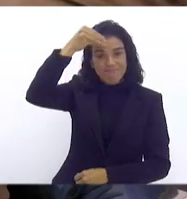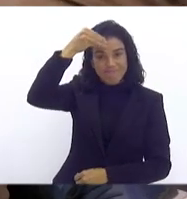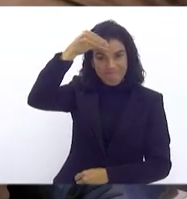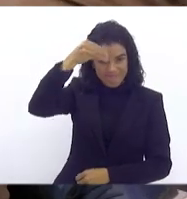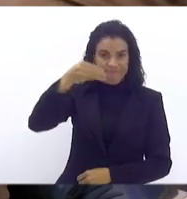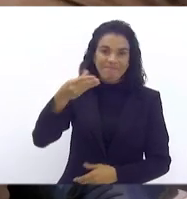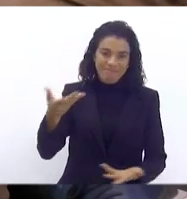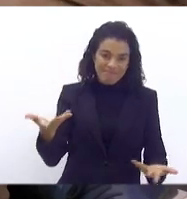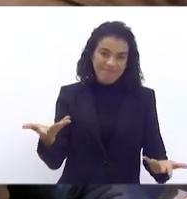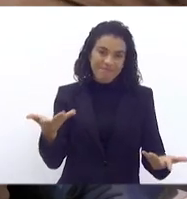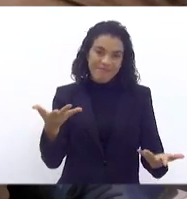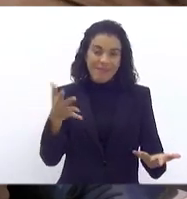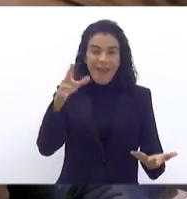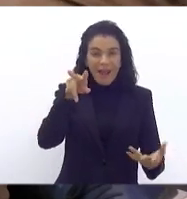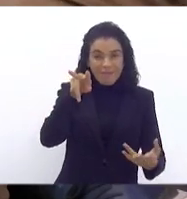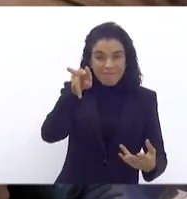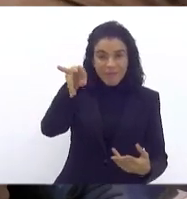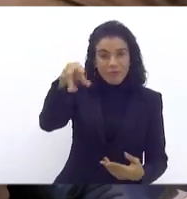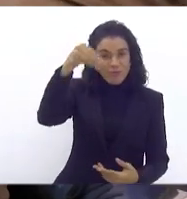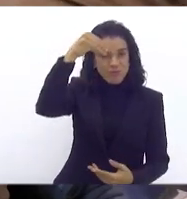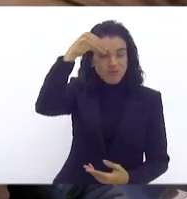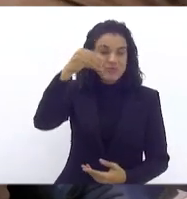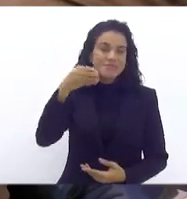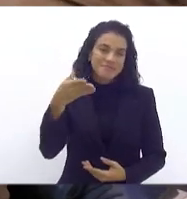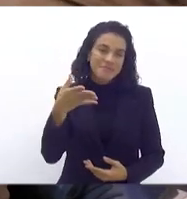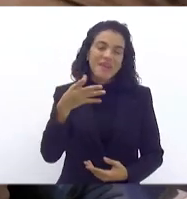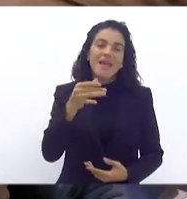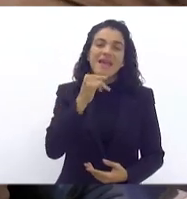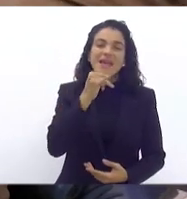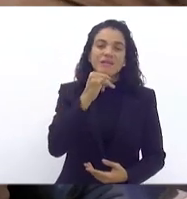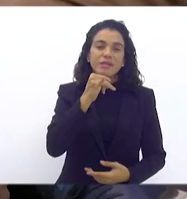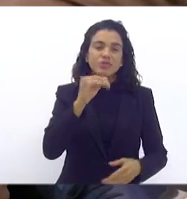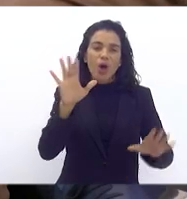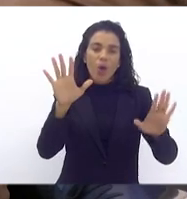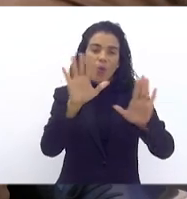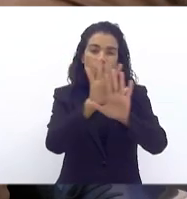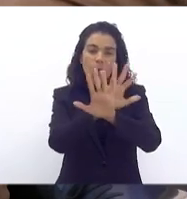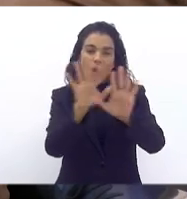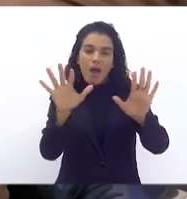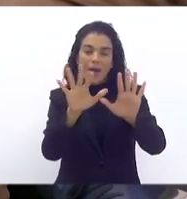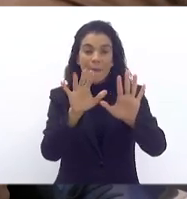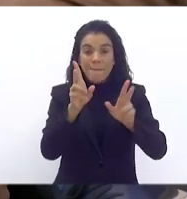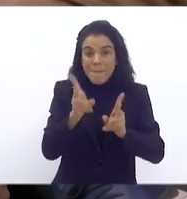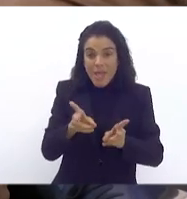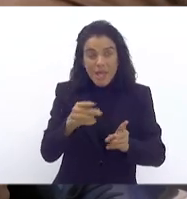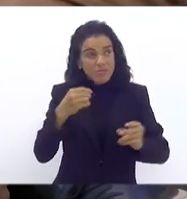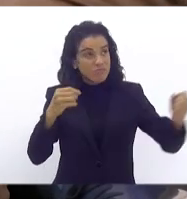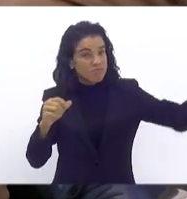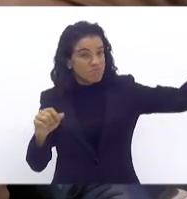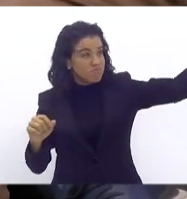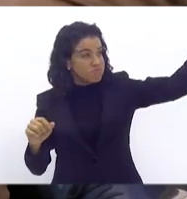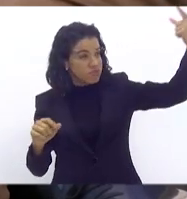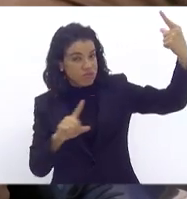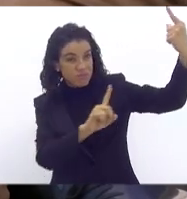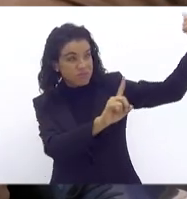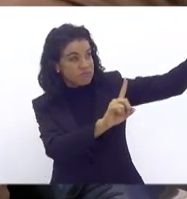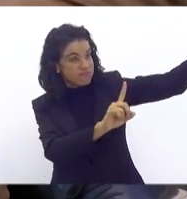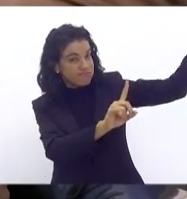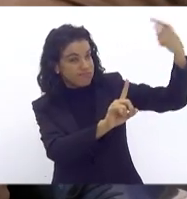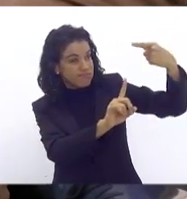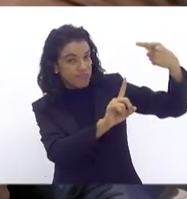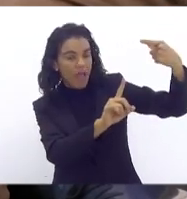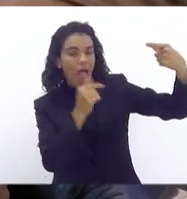que que que que ela viu nem que seja num através de um vulto ou mesmo que ela tenha visto claramente a luz do dia